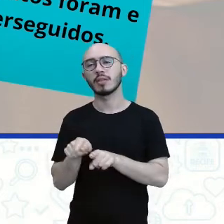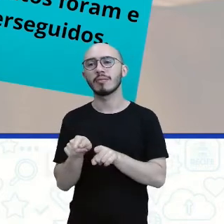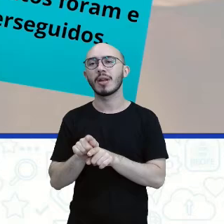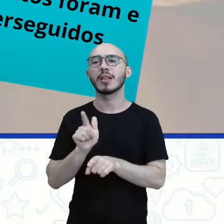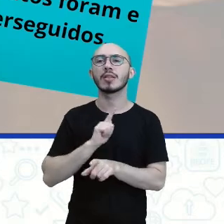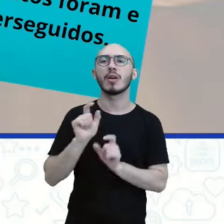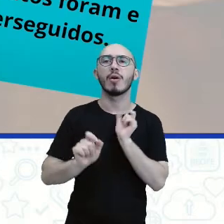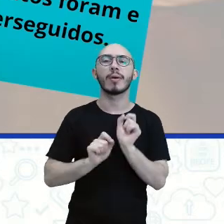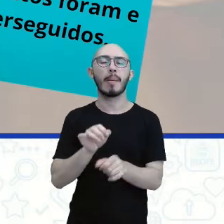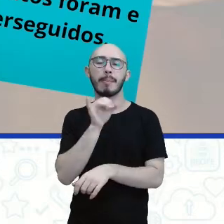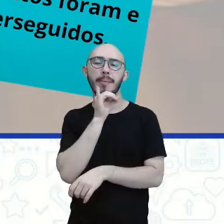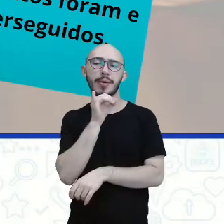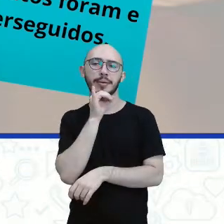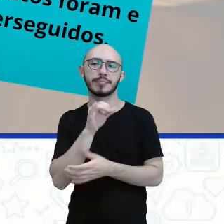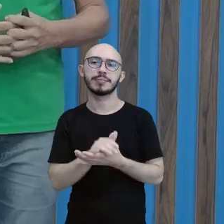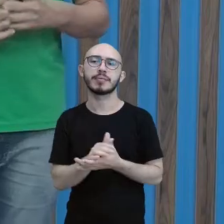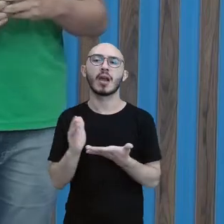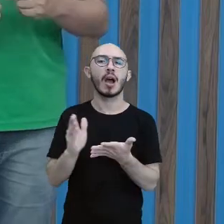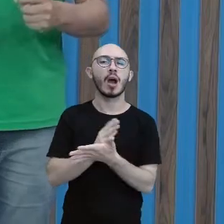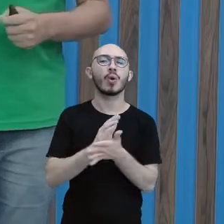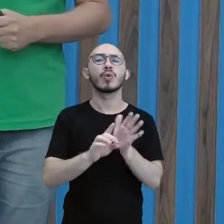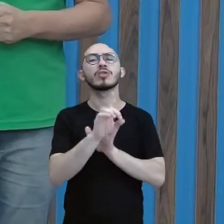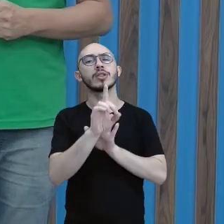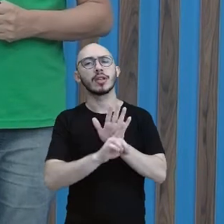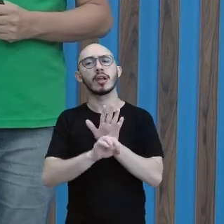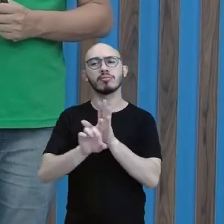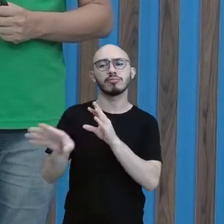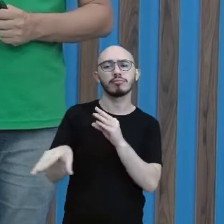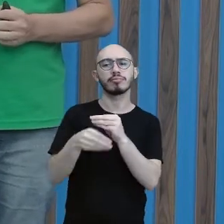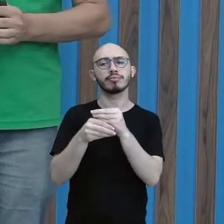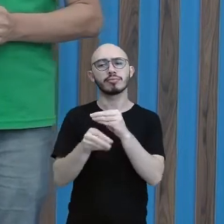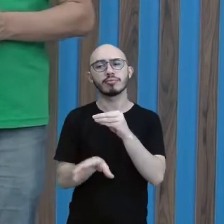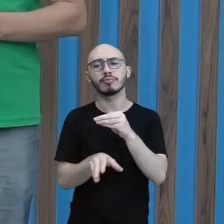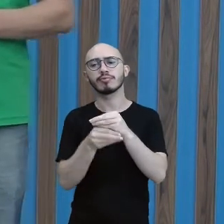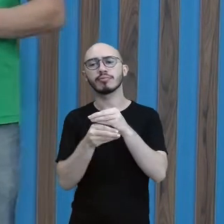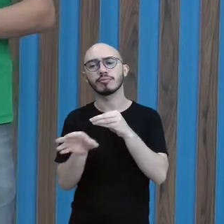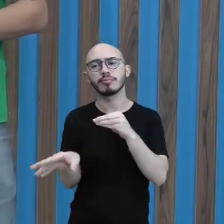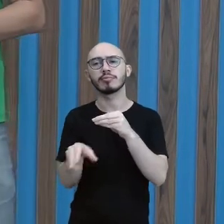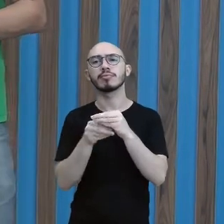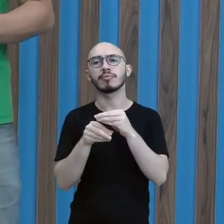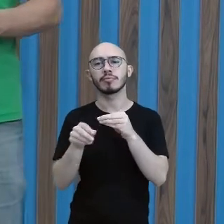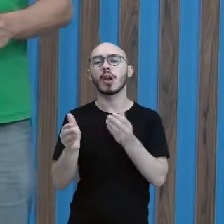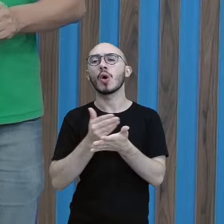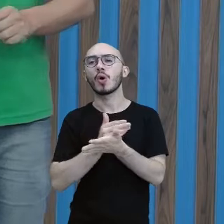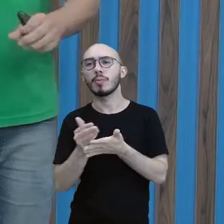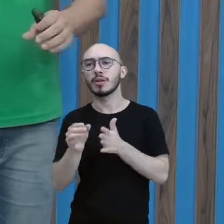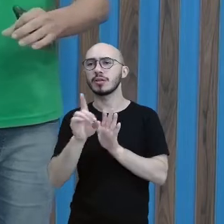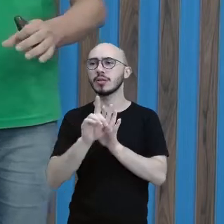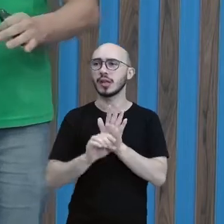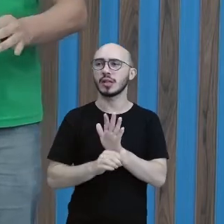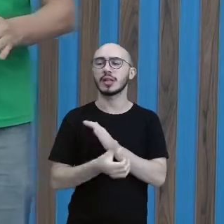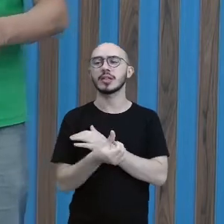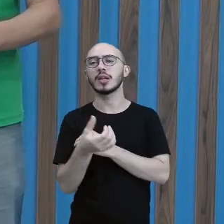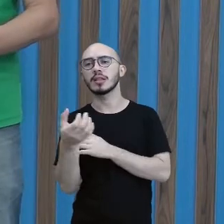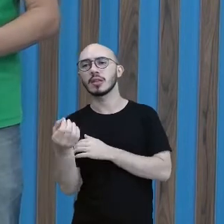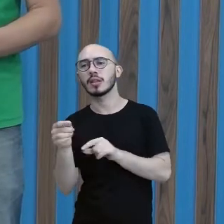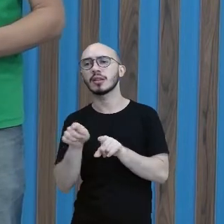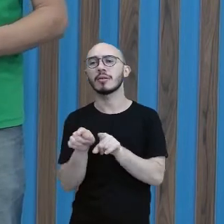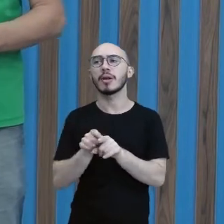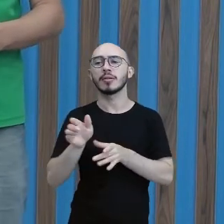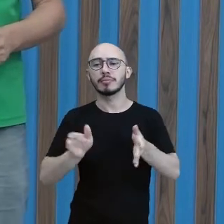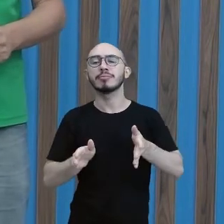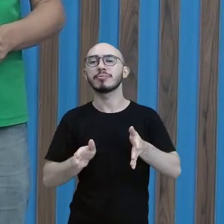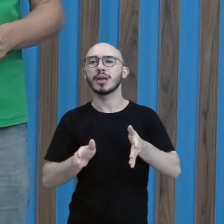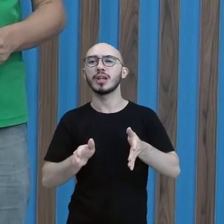A gente sabe, por exemplo, que quando alguns direitos foram acrescentados no início da década de 60, durante a ditadura, né, algumas coisas foram